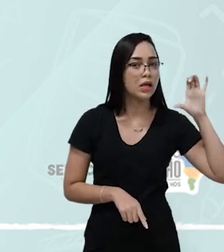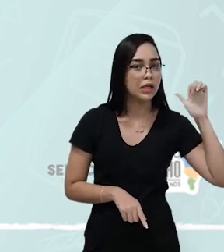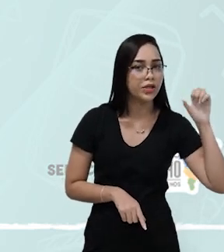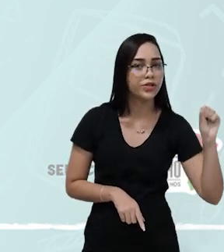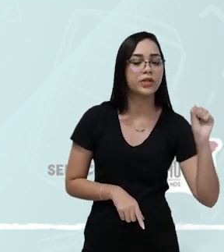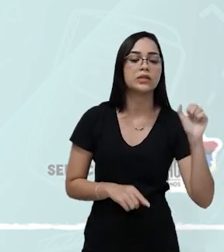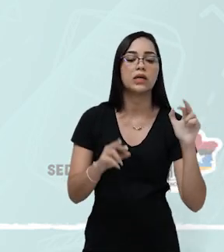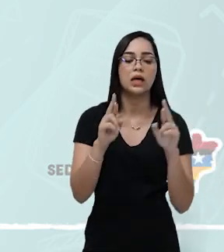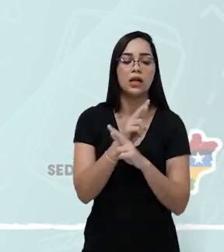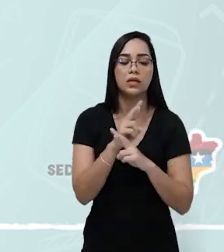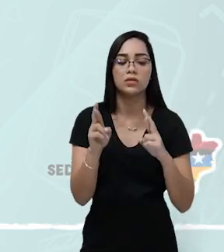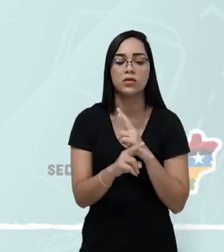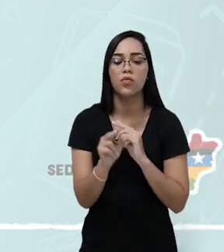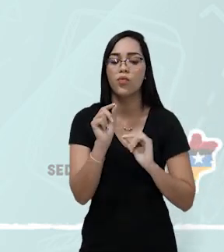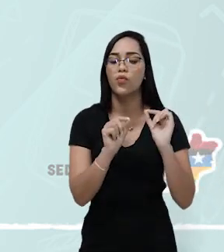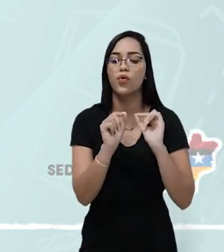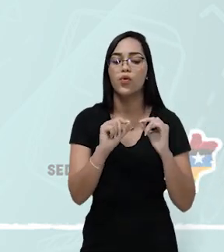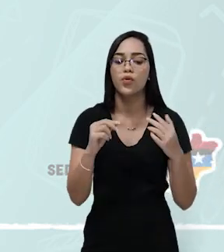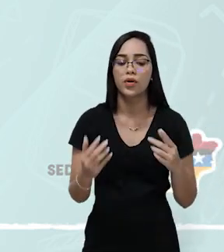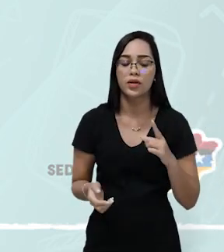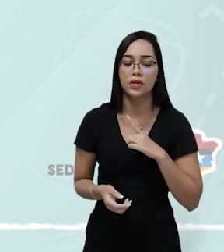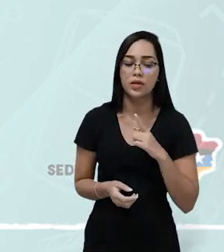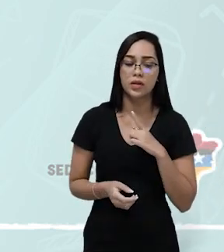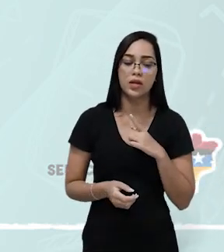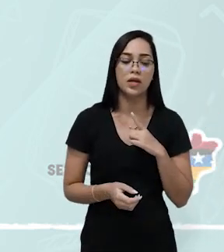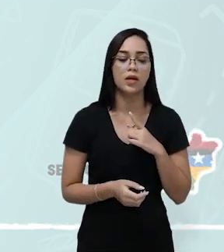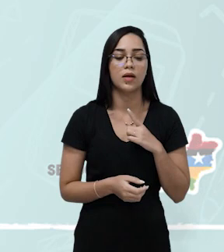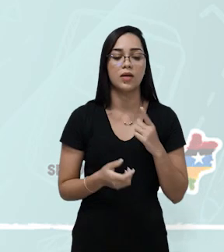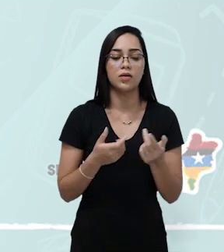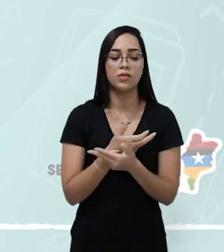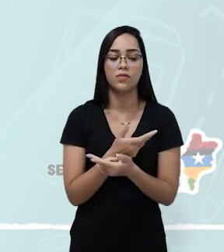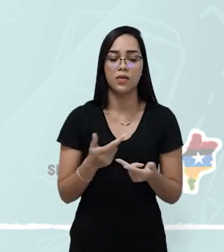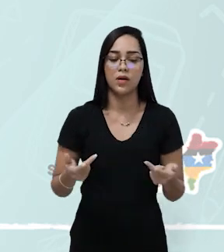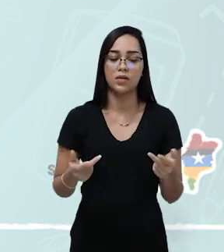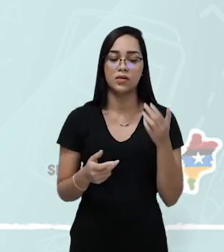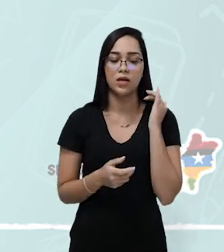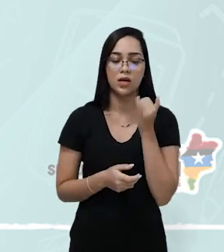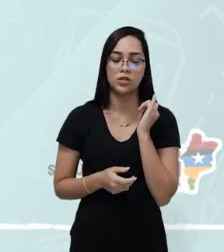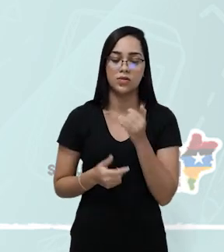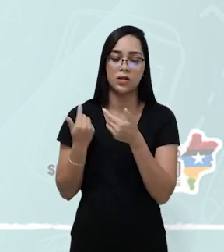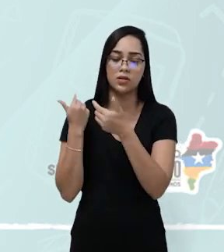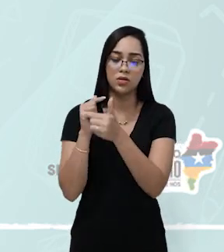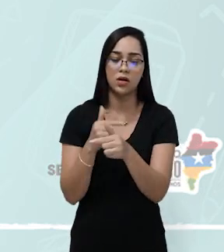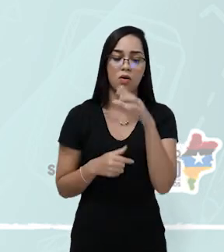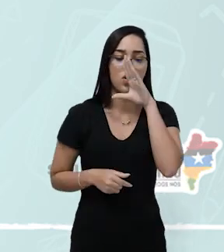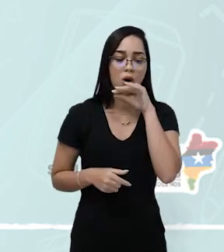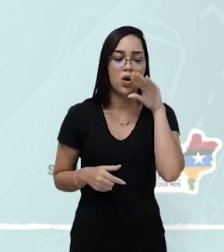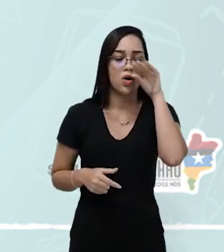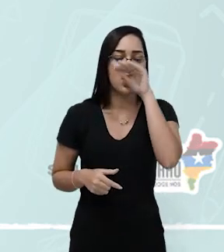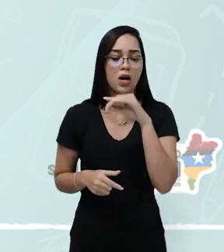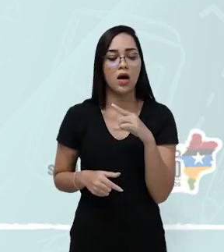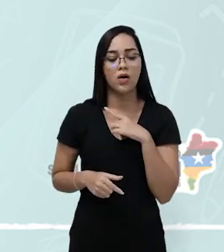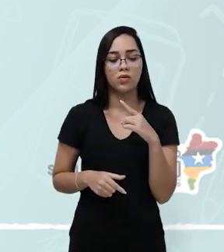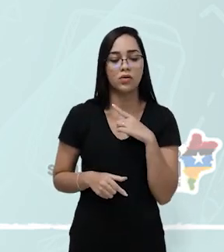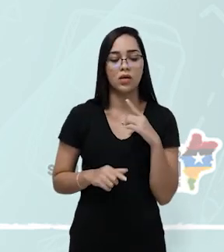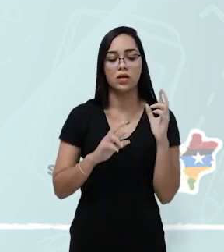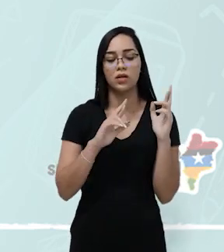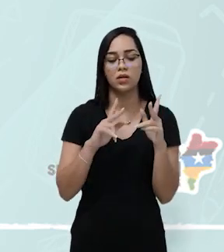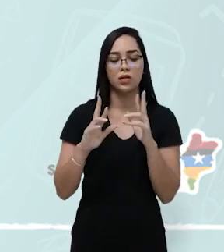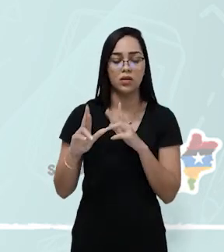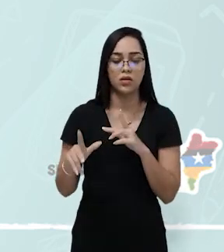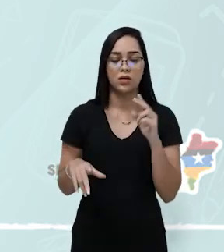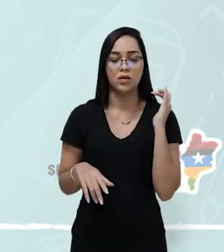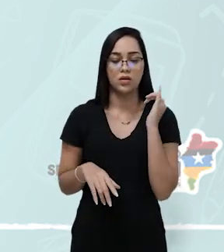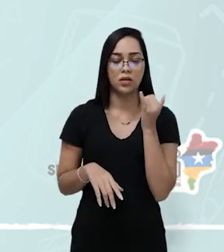entre as quais podemos destacar estilização de diversas formas da narrativa tradicional oral, estilizações